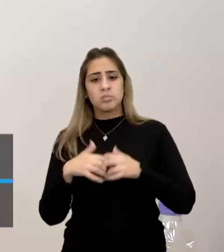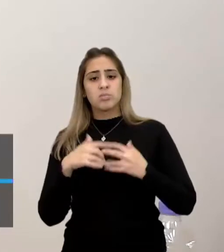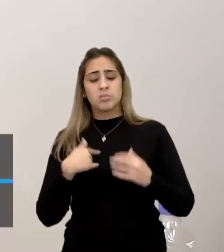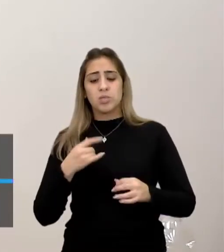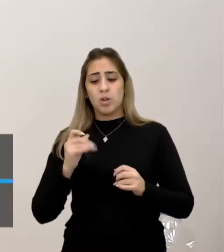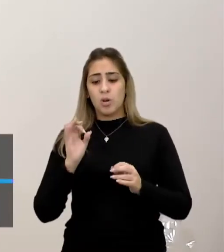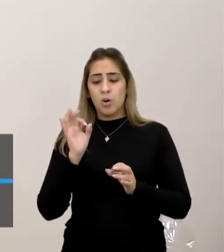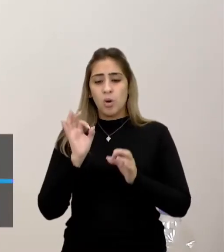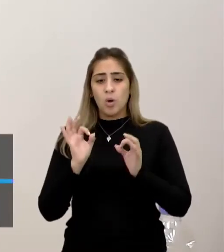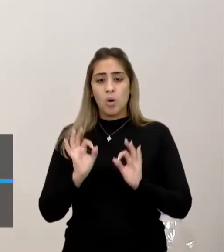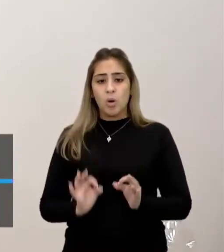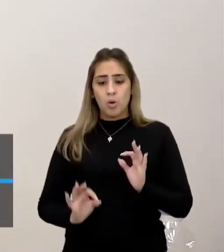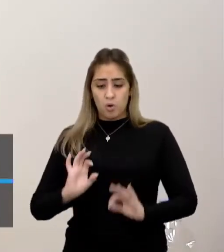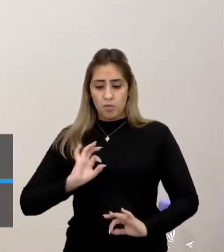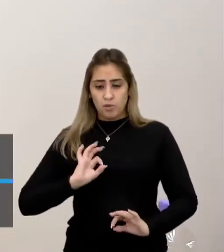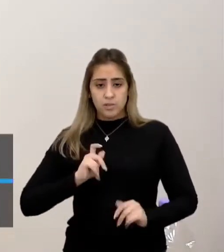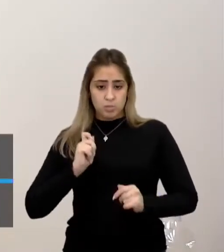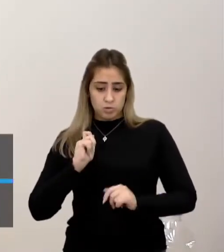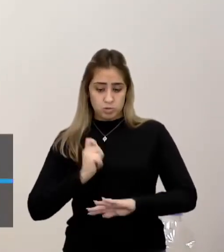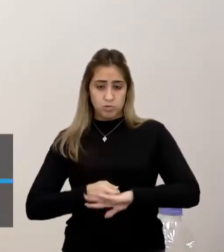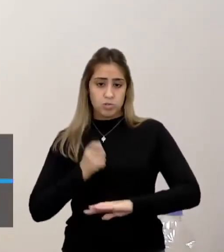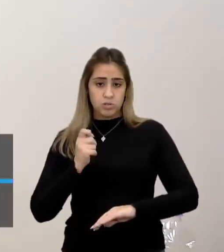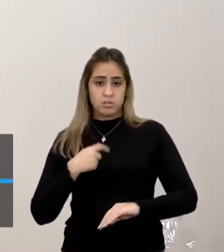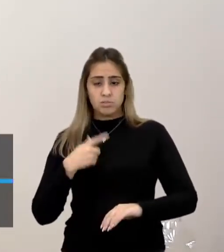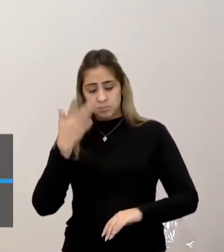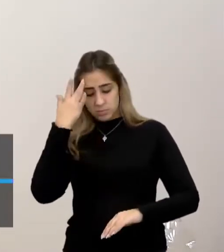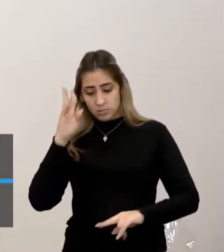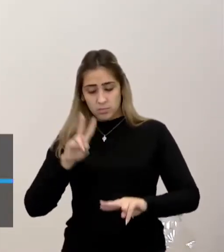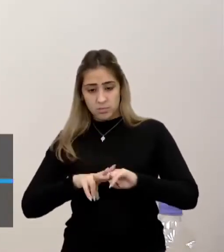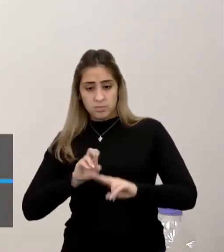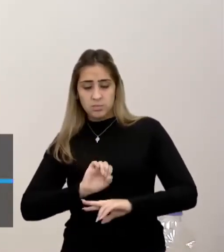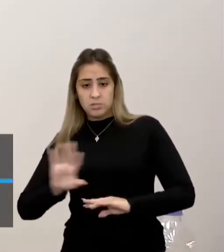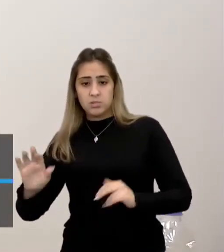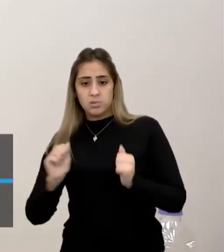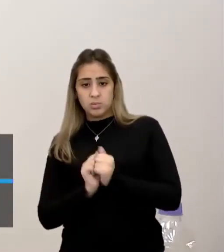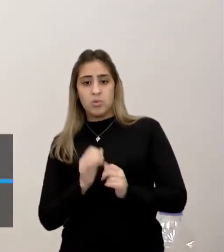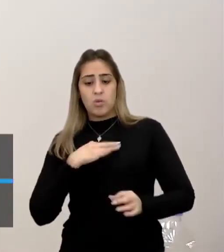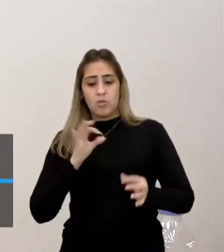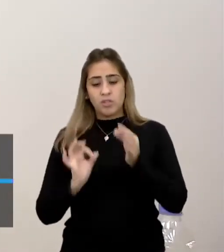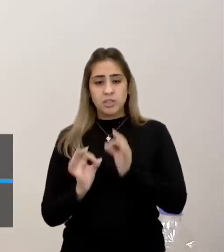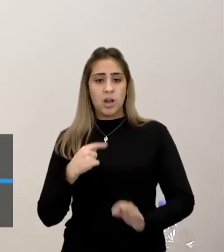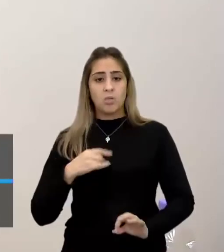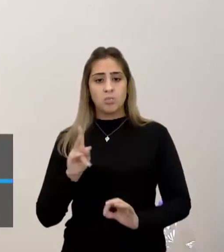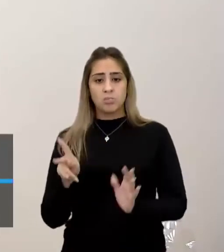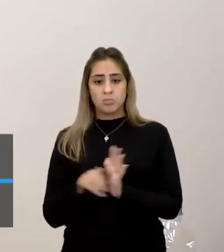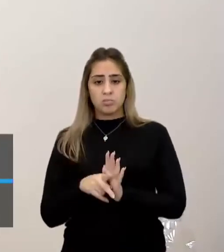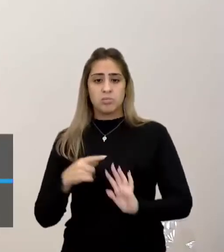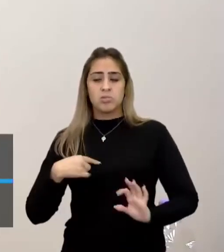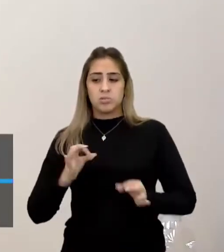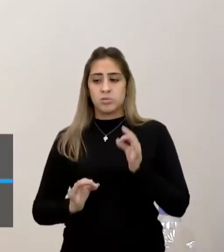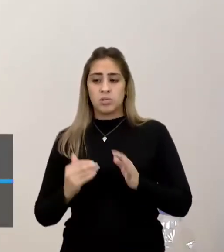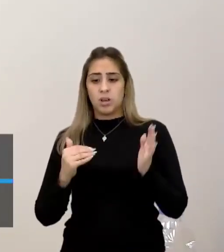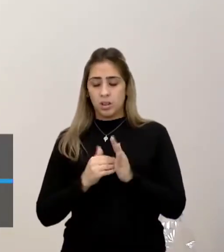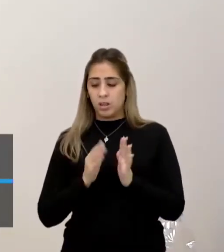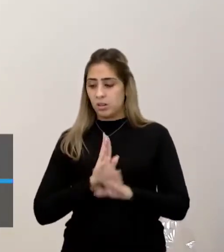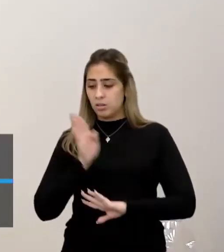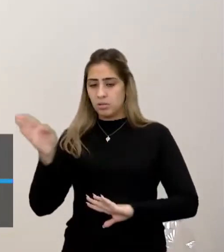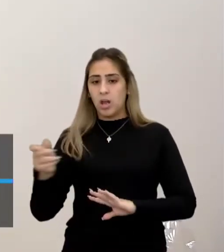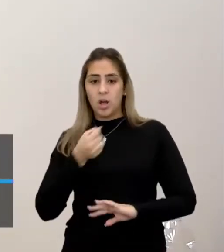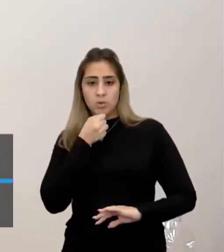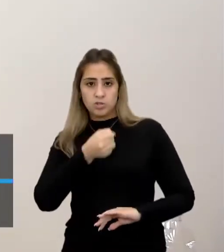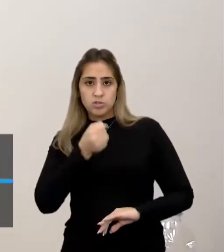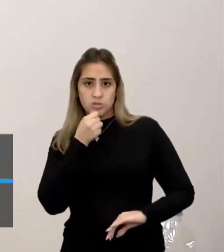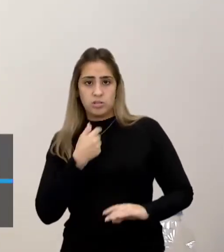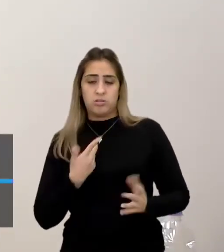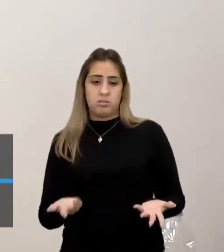de justiça, né? Antes o preso saía do presídio com o oficial de justiça, ia até o fórum para uma